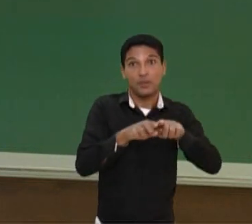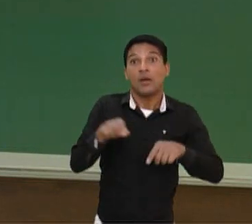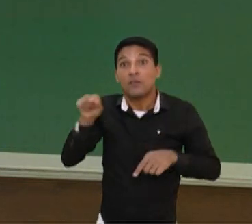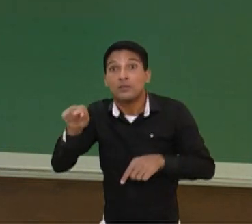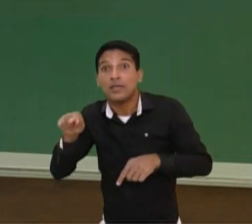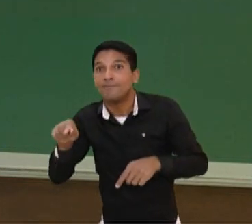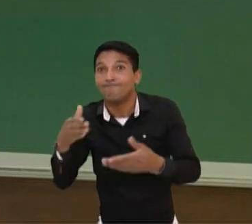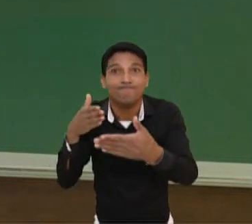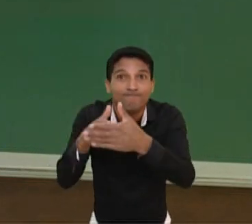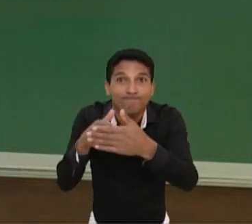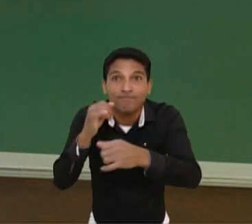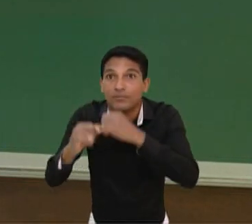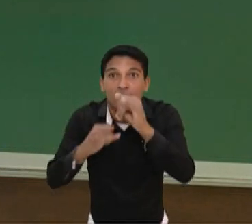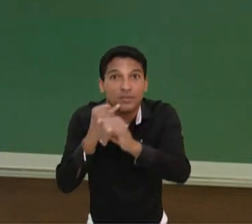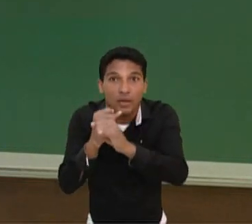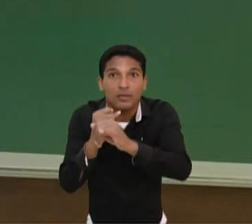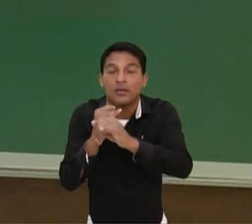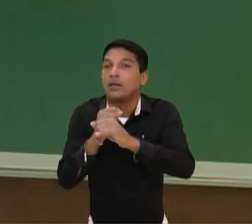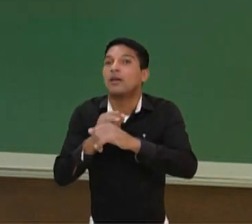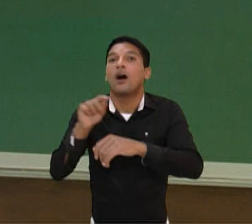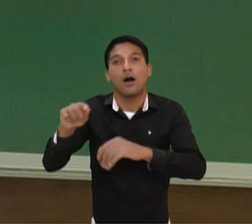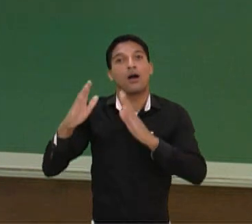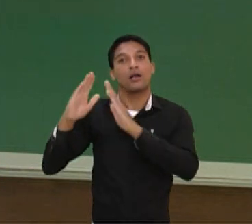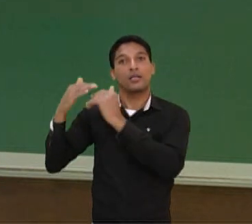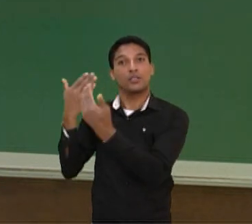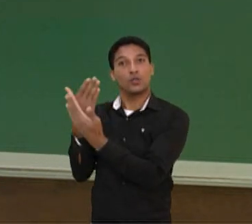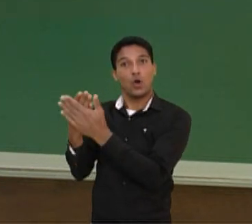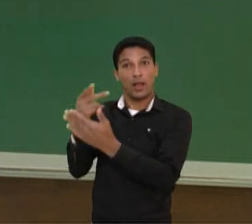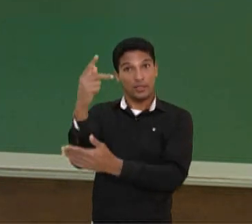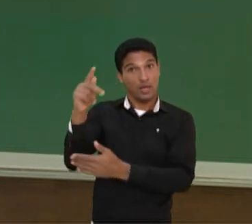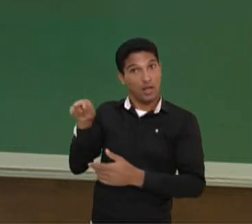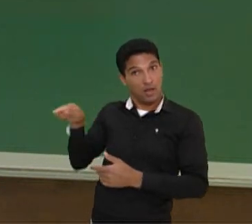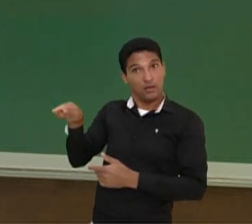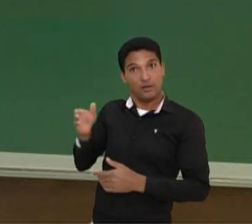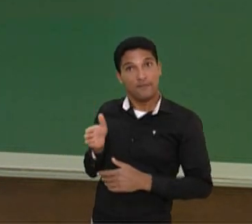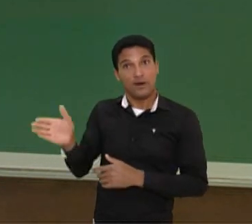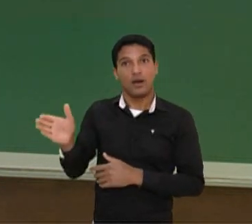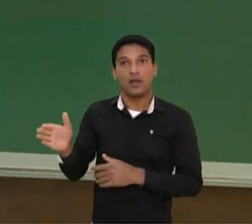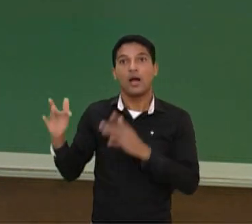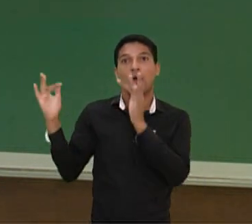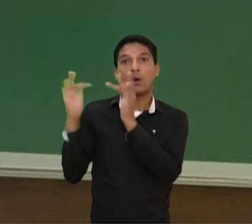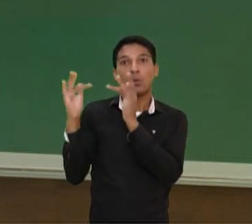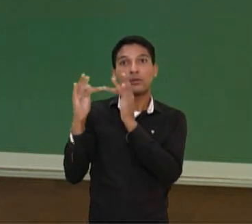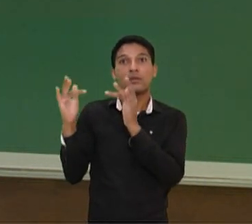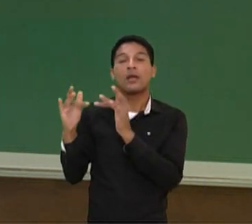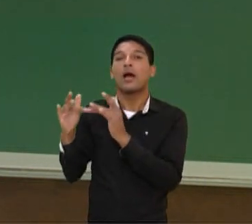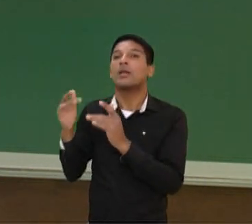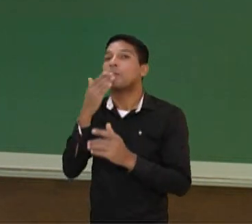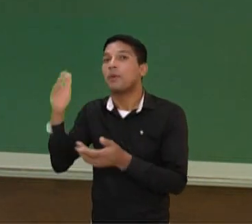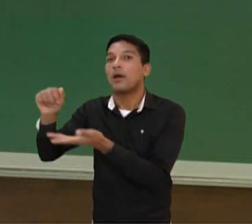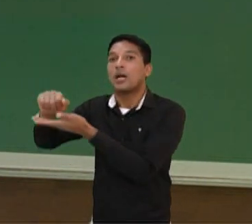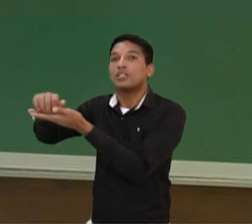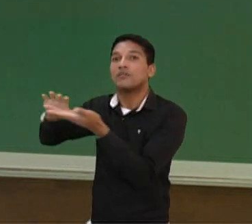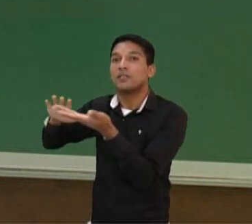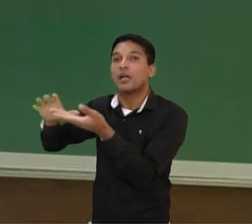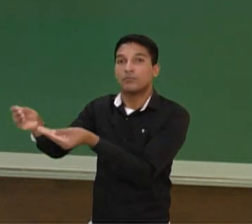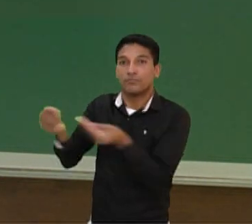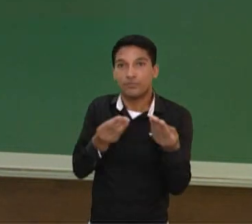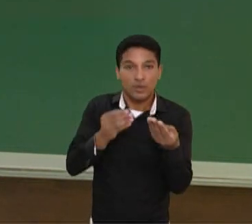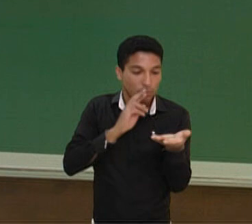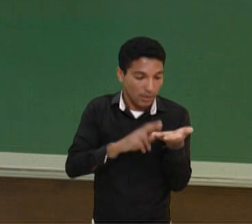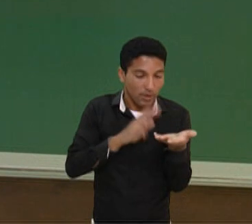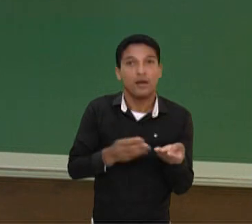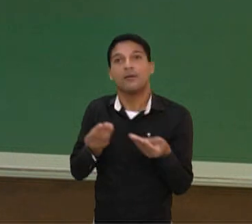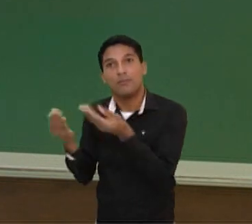entre em contato com o seu colégio para saber qual vai ser o dia da entrega das atividades para você fazer aí na sua casa e depois devolver para os